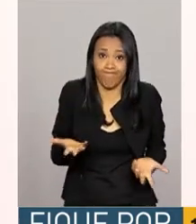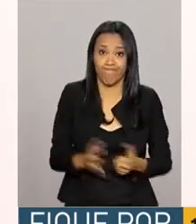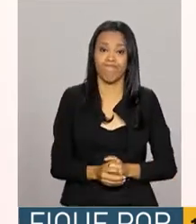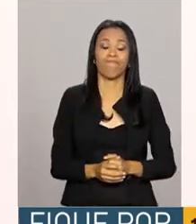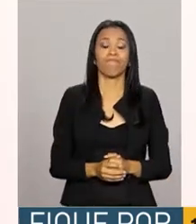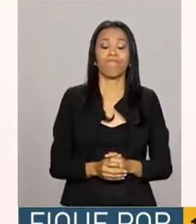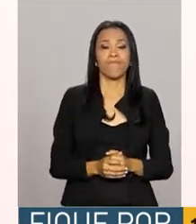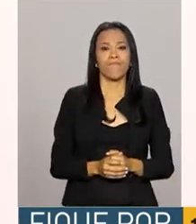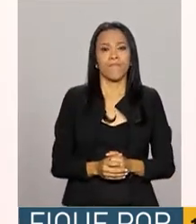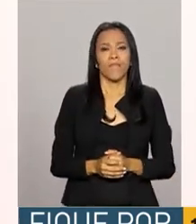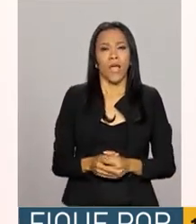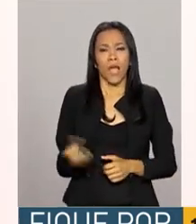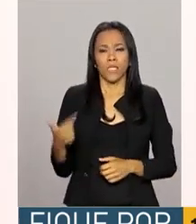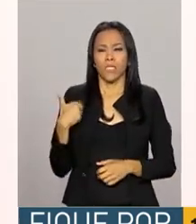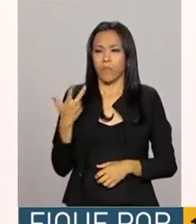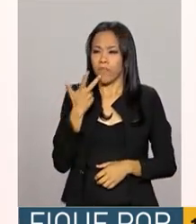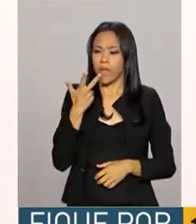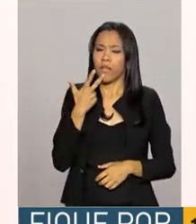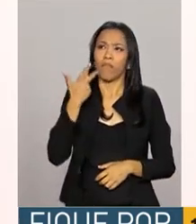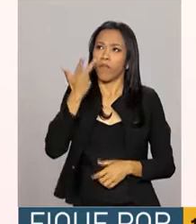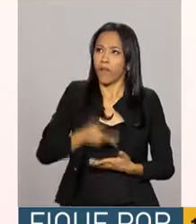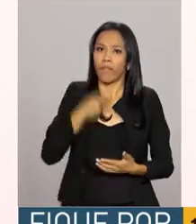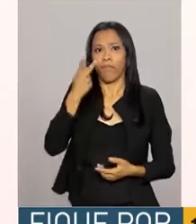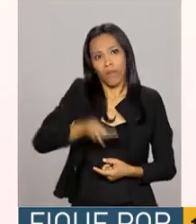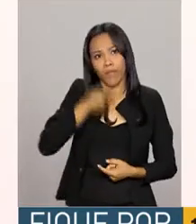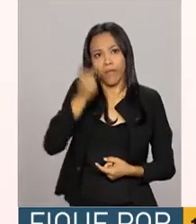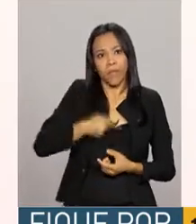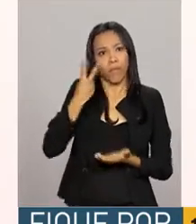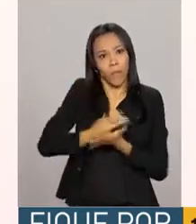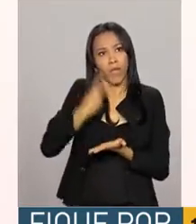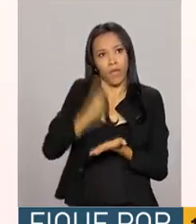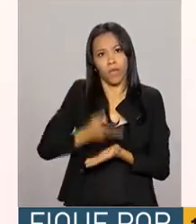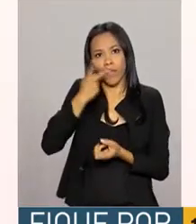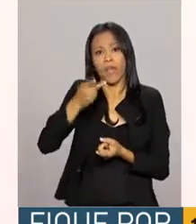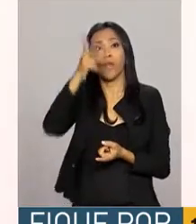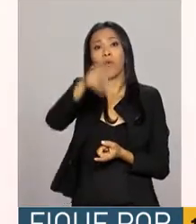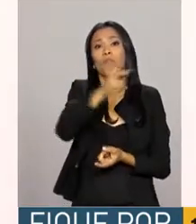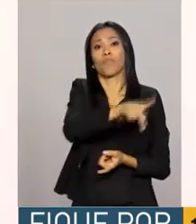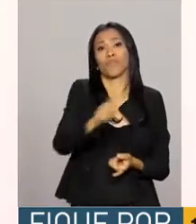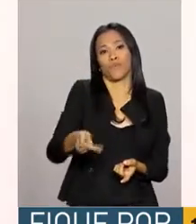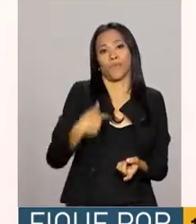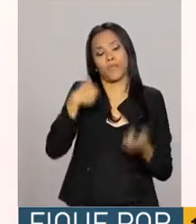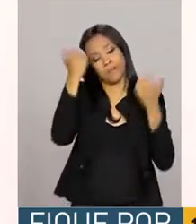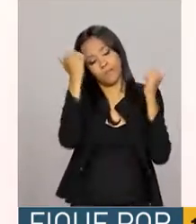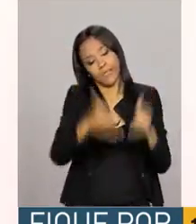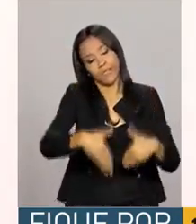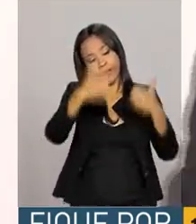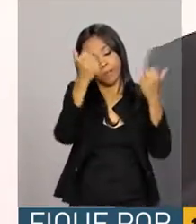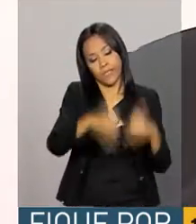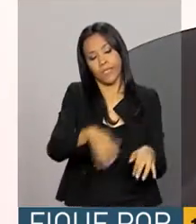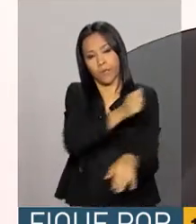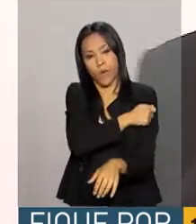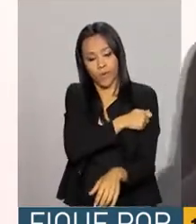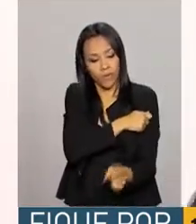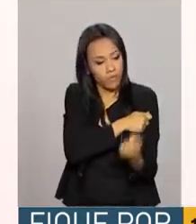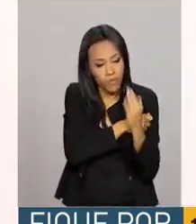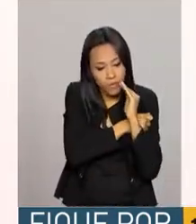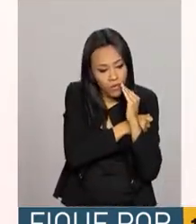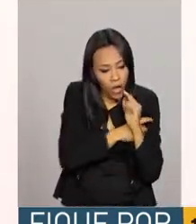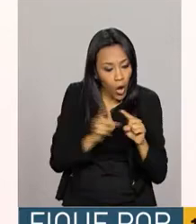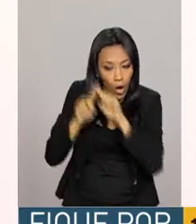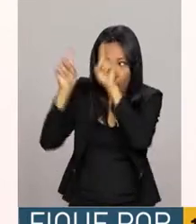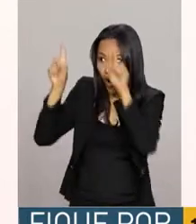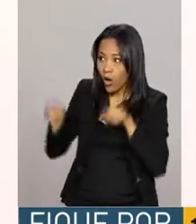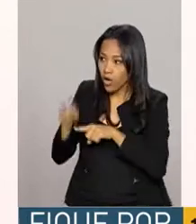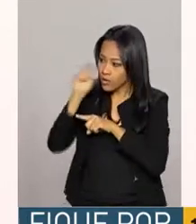humor eu sempre falei ladainha você quiser repetir as coisas né é como o professor que fala por aluno escreve na lousa mana